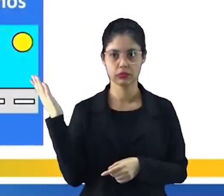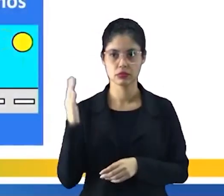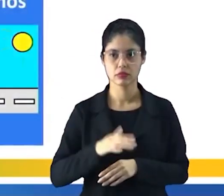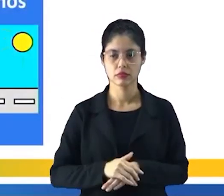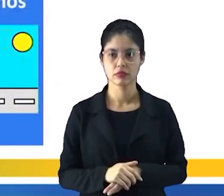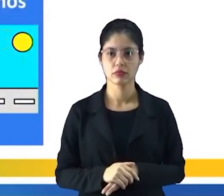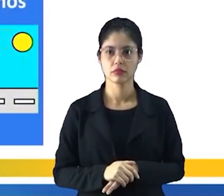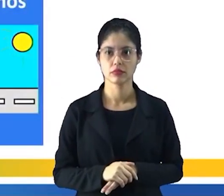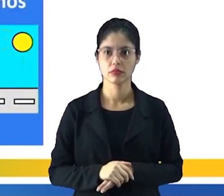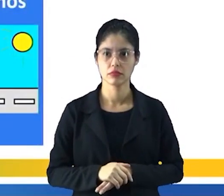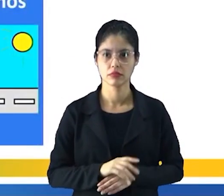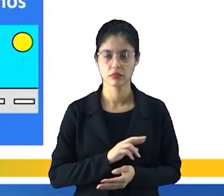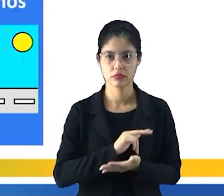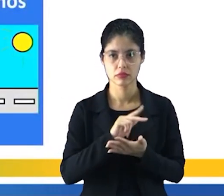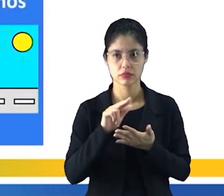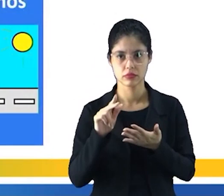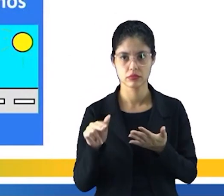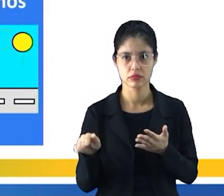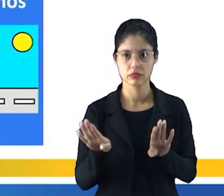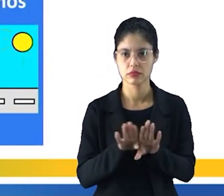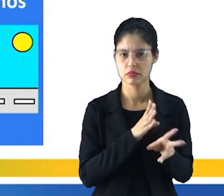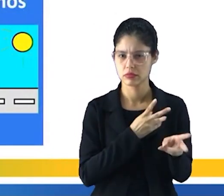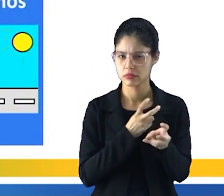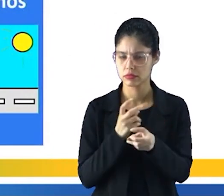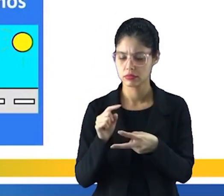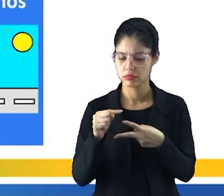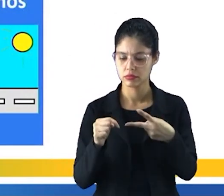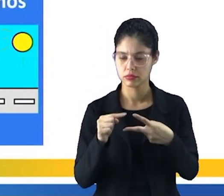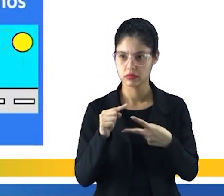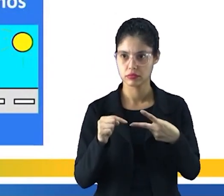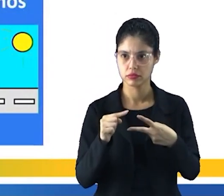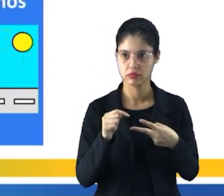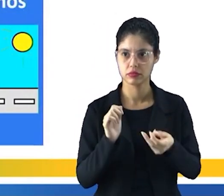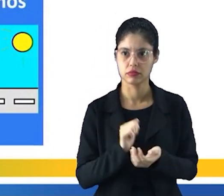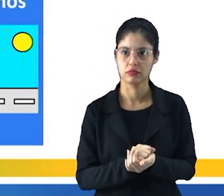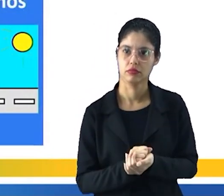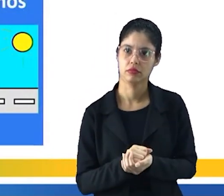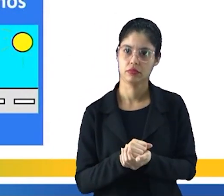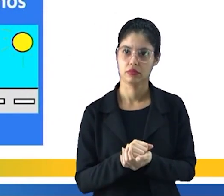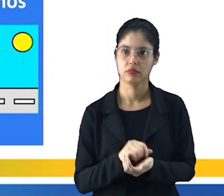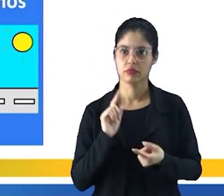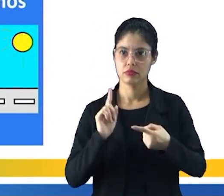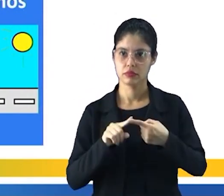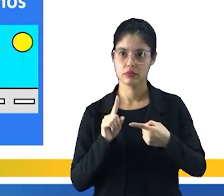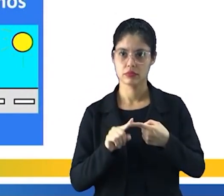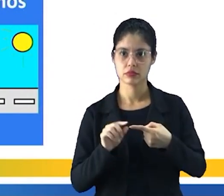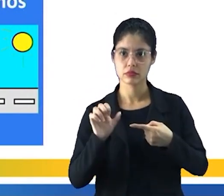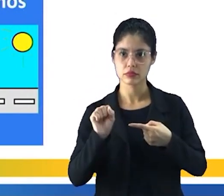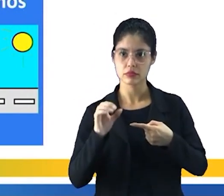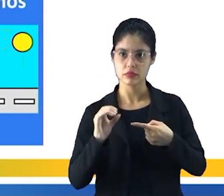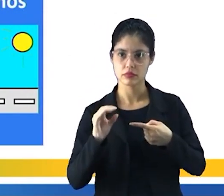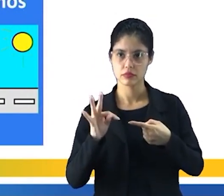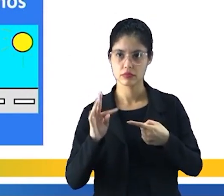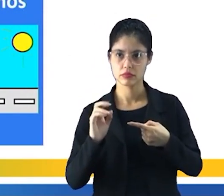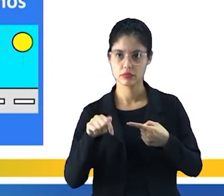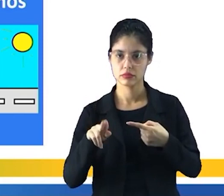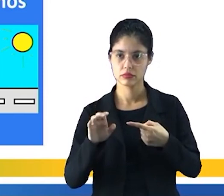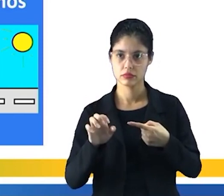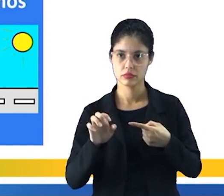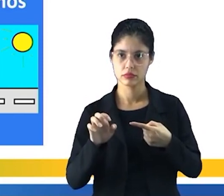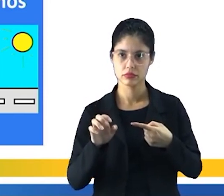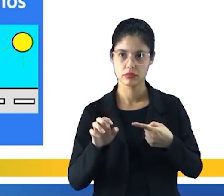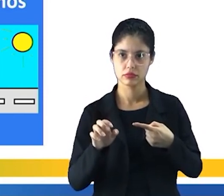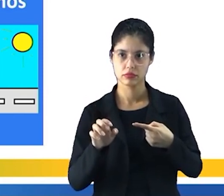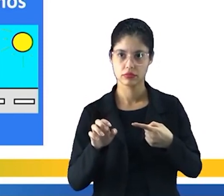exemplos. Ó. Essas variantes, né, são percebidas por 2 fatores. Nós temos aqui o de sotaque, né,